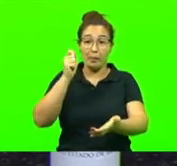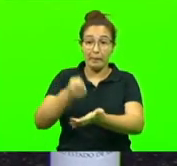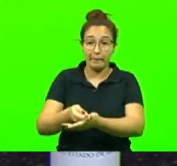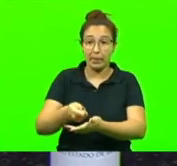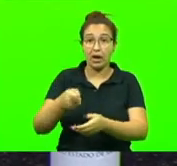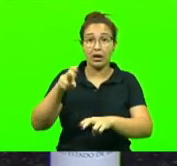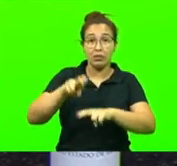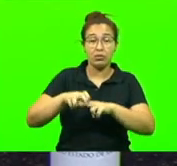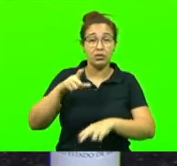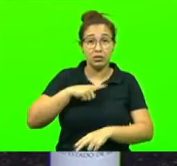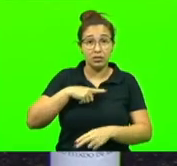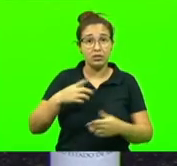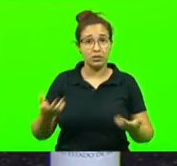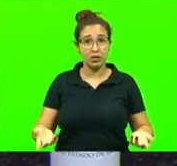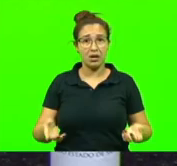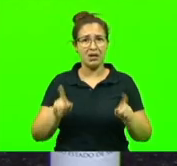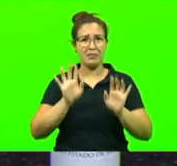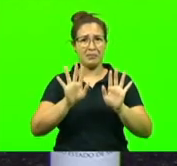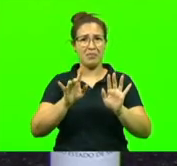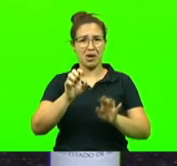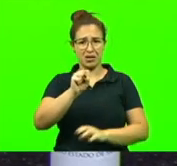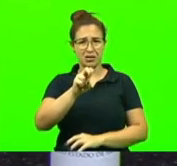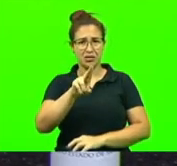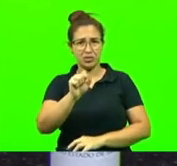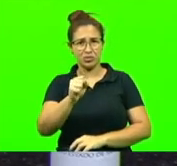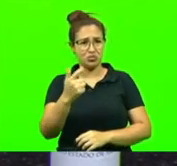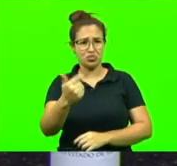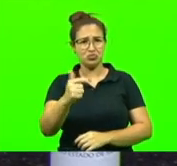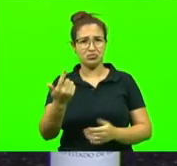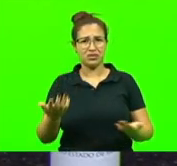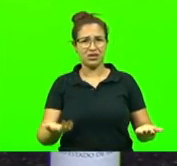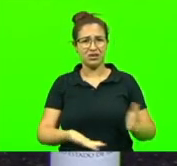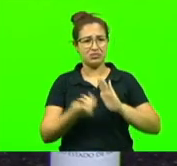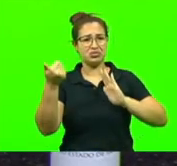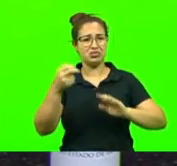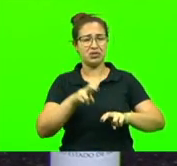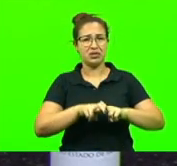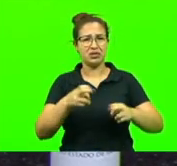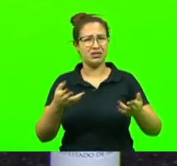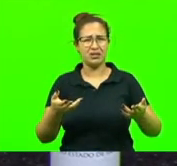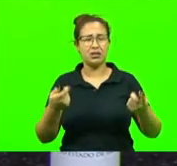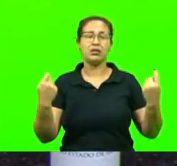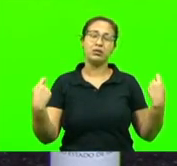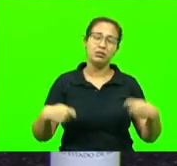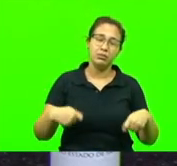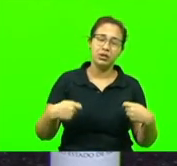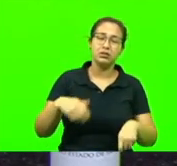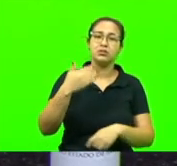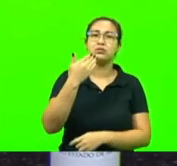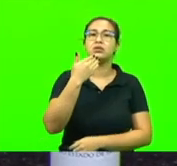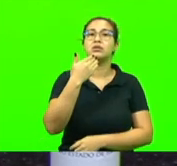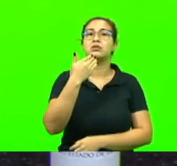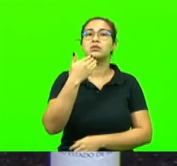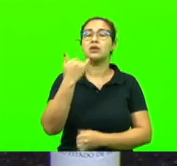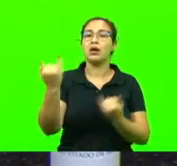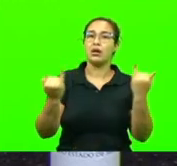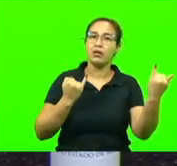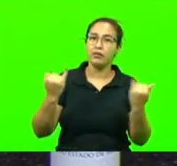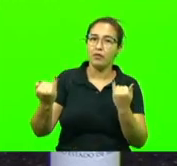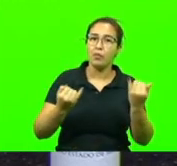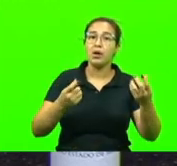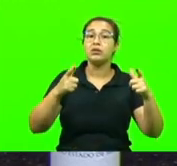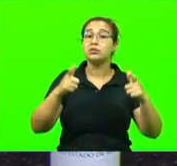no setor do SUS, infelizmente, foi retirado. Por isso, solicito ao secretário de Estado da Saúde